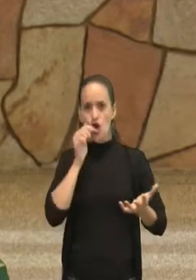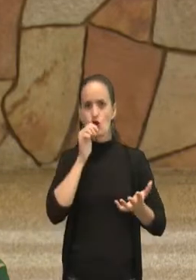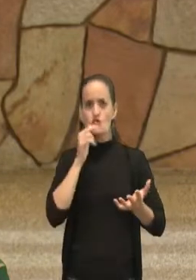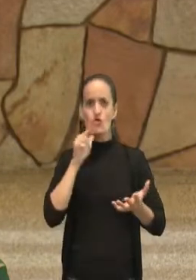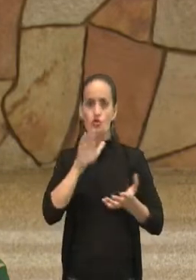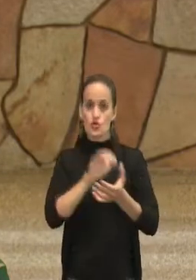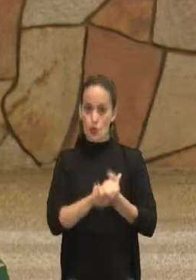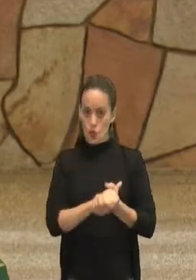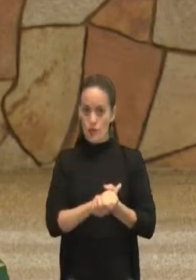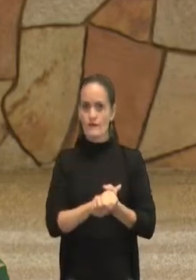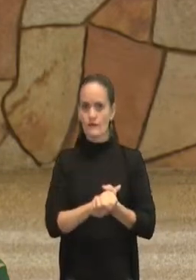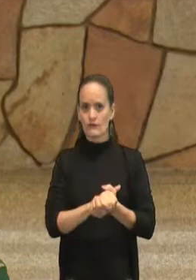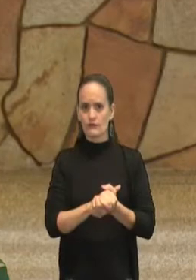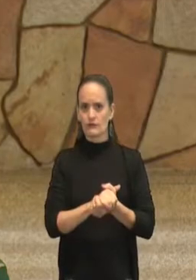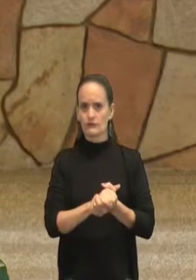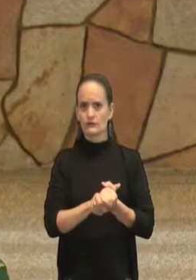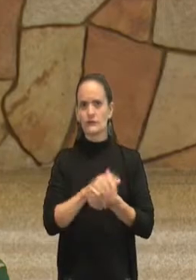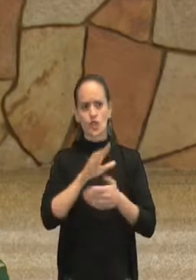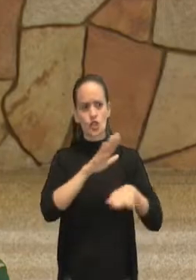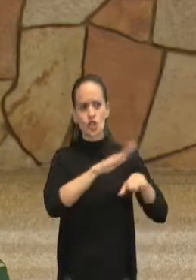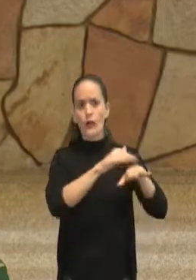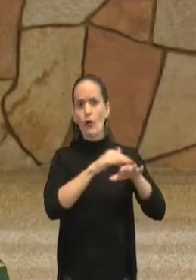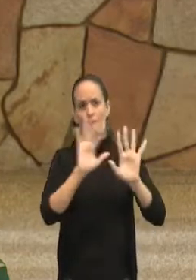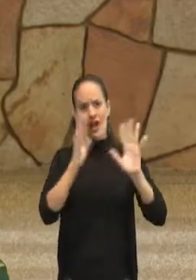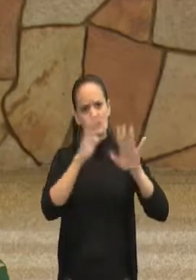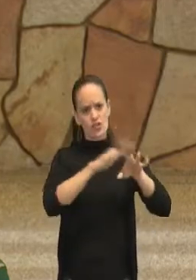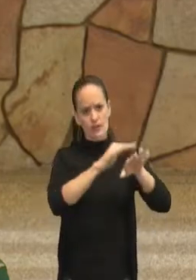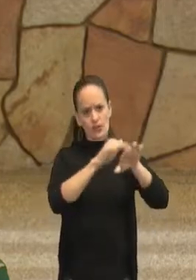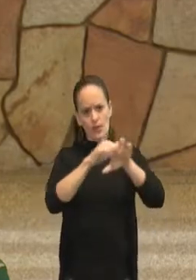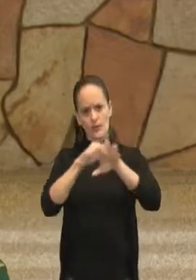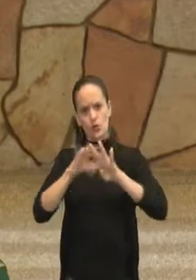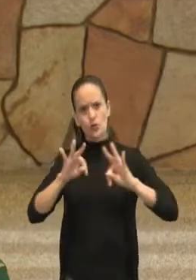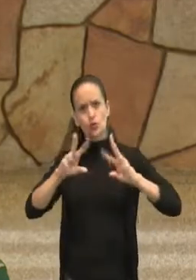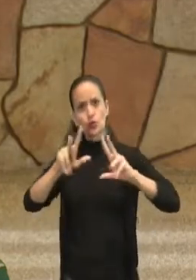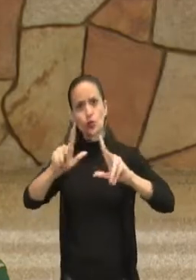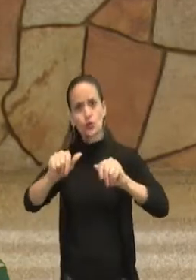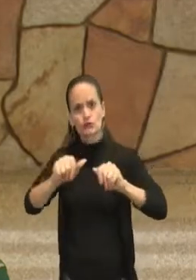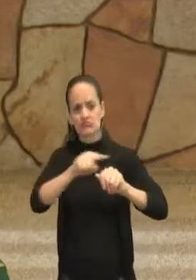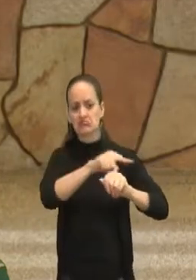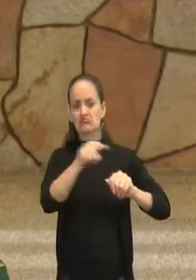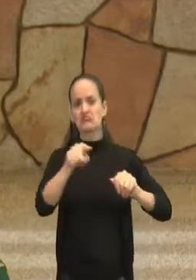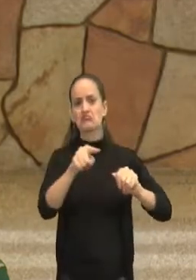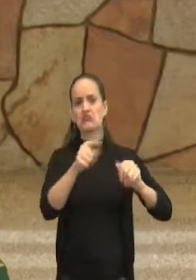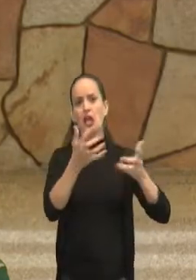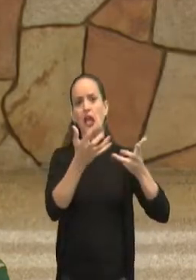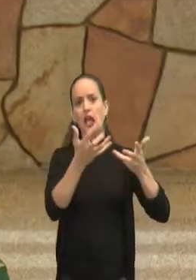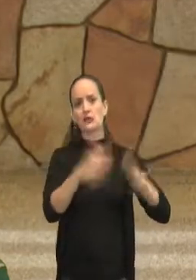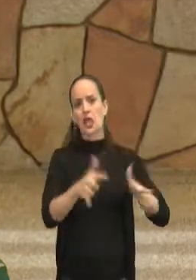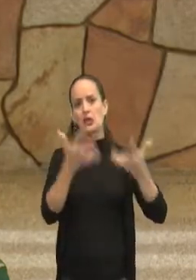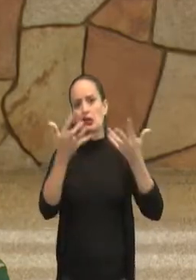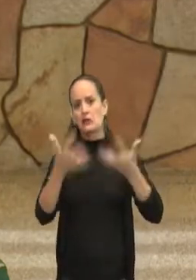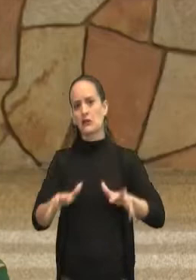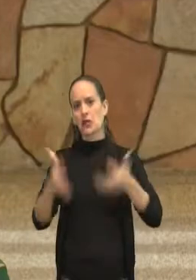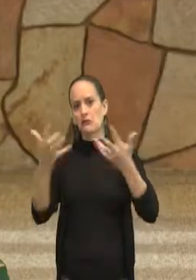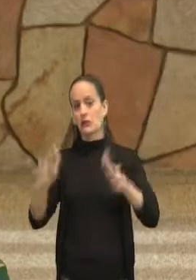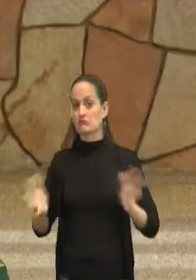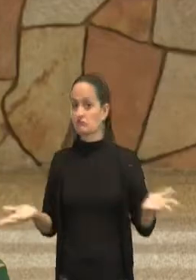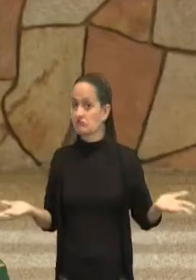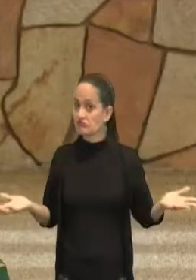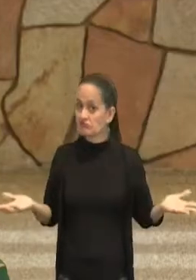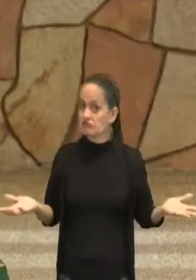foram distribuídos a todos, porque Deus amou o mundo. O critério de Deus para a eleição e a predestinação não é nominal, mas